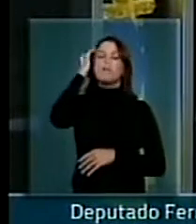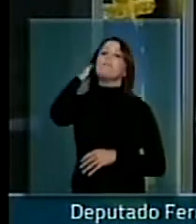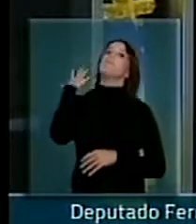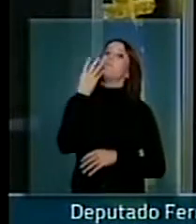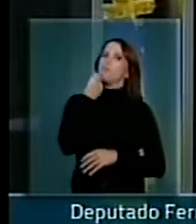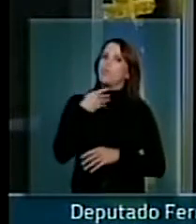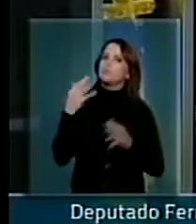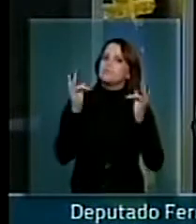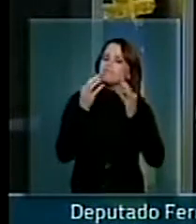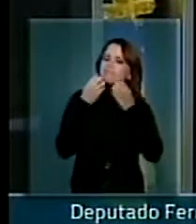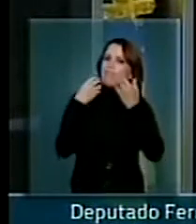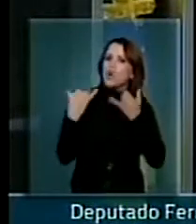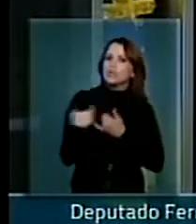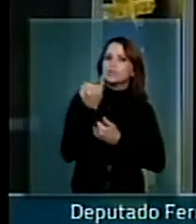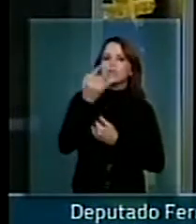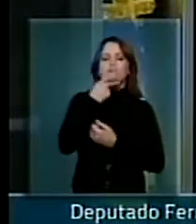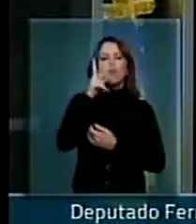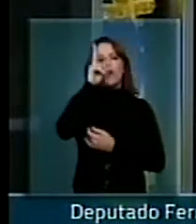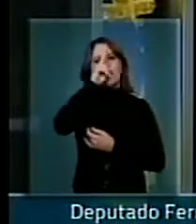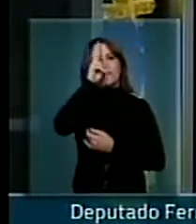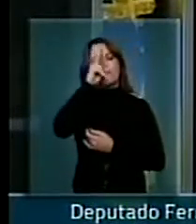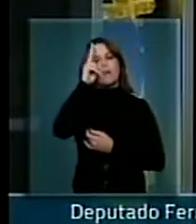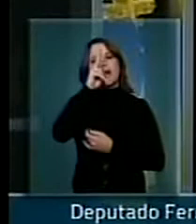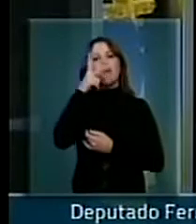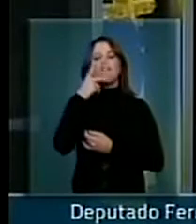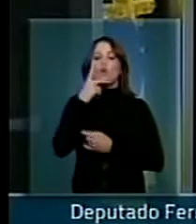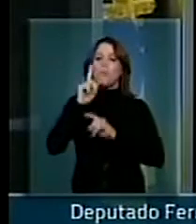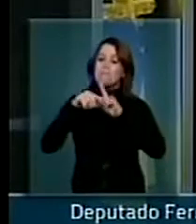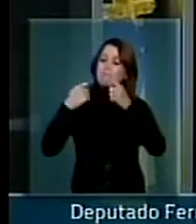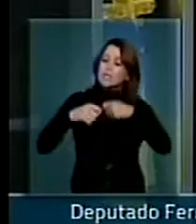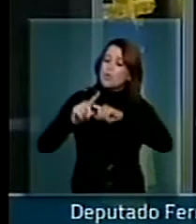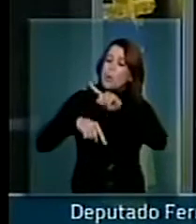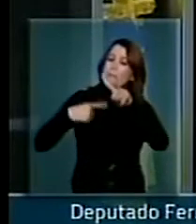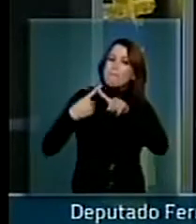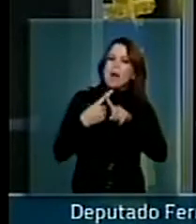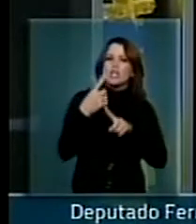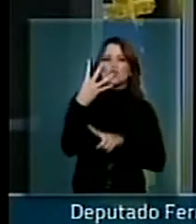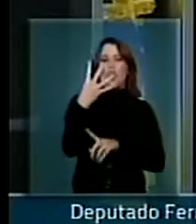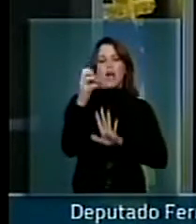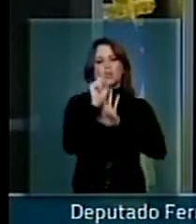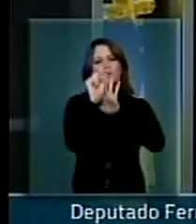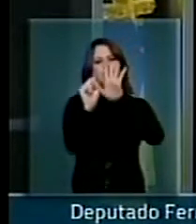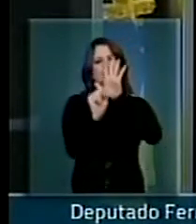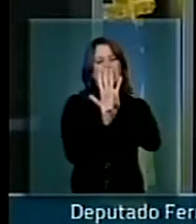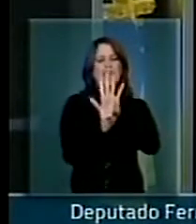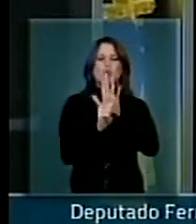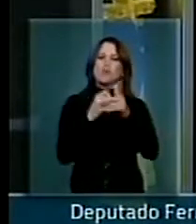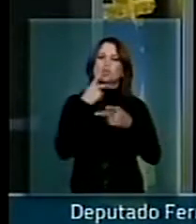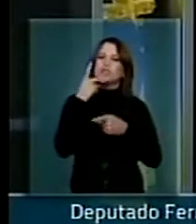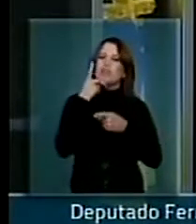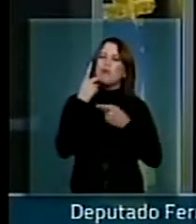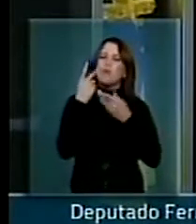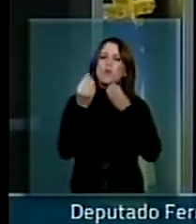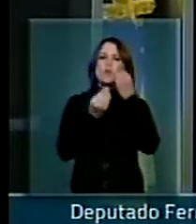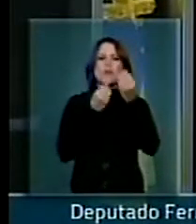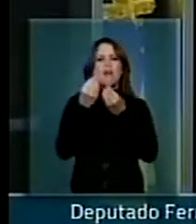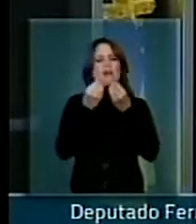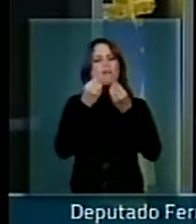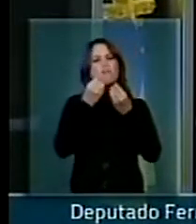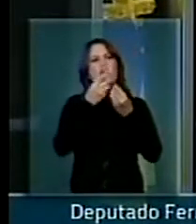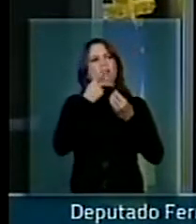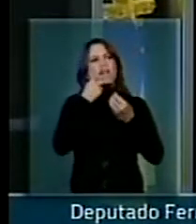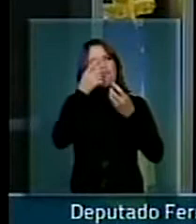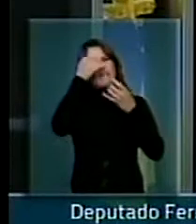ao lembrar que foram precisos mais de 4 séculos para que o combate